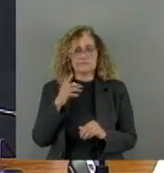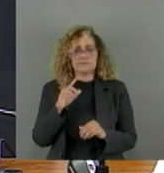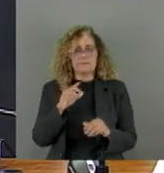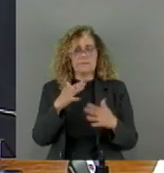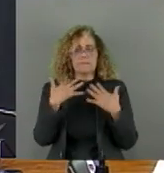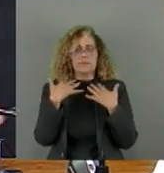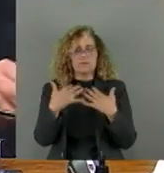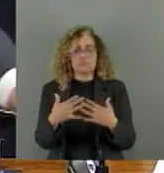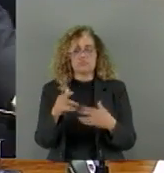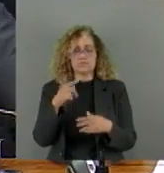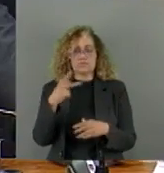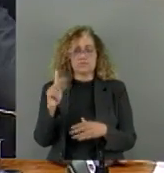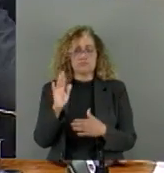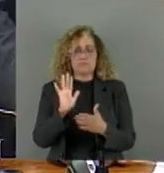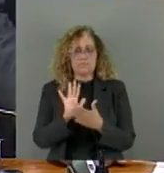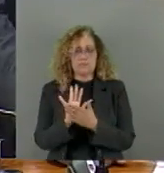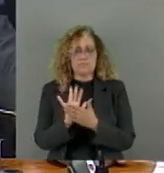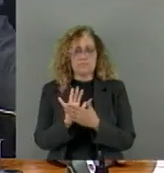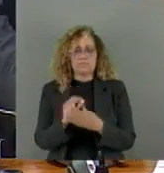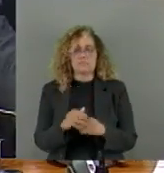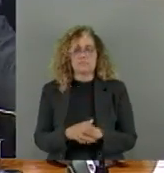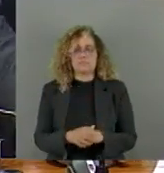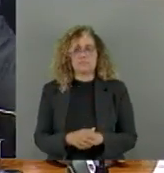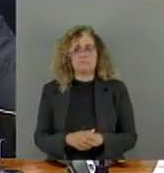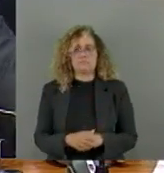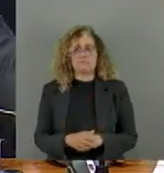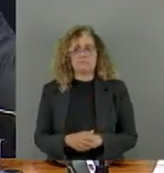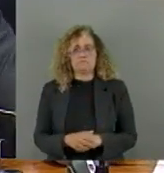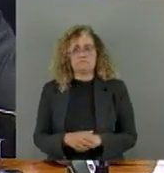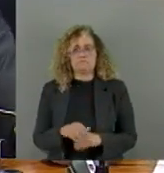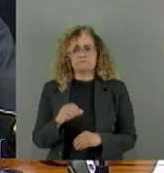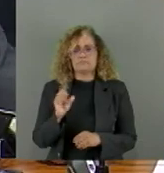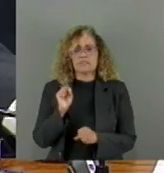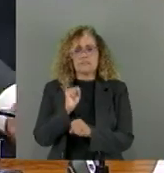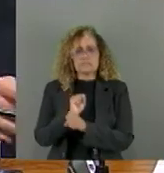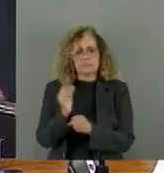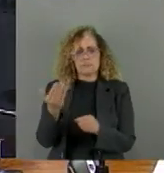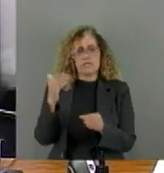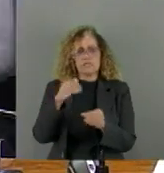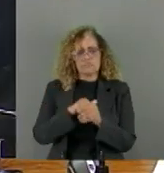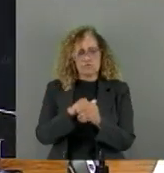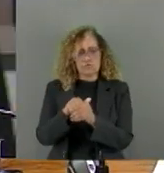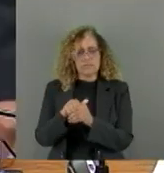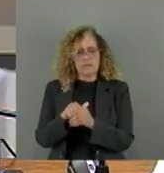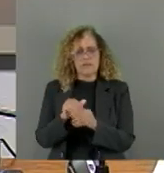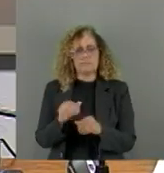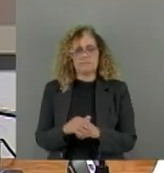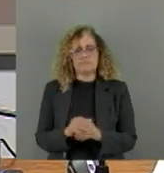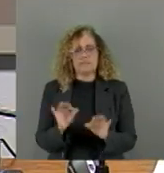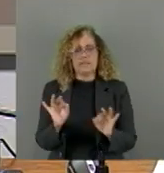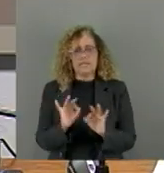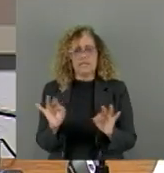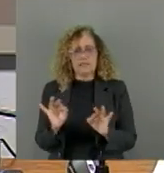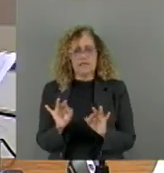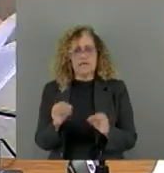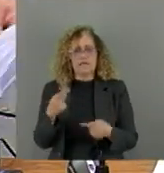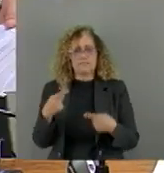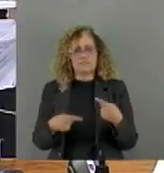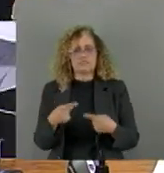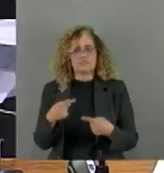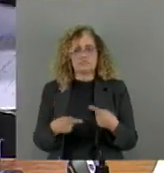Vossa Excelência propôs. Pois não, deixa eu voltar logo isso aqui. Ok, presidente. Não havendo quem queira